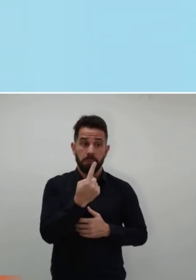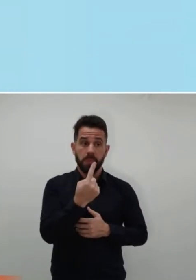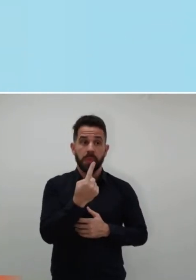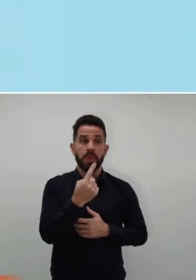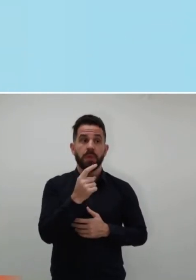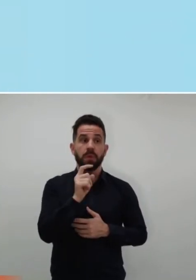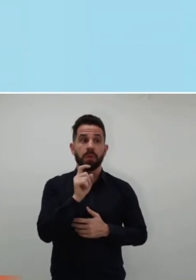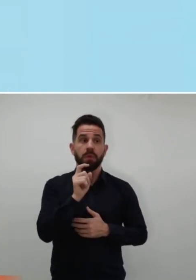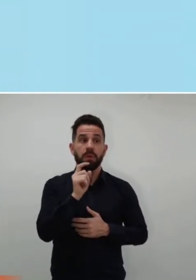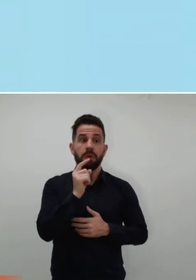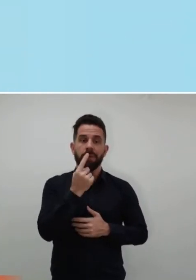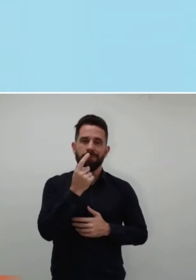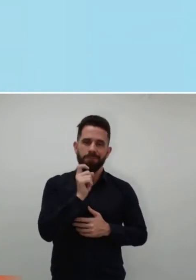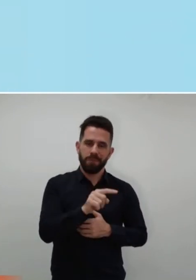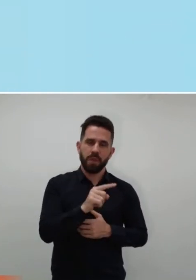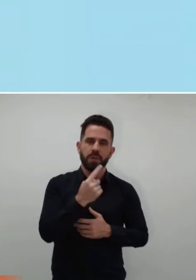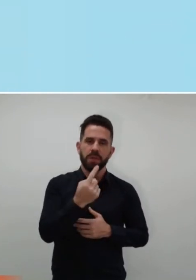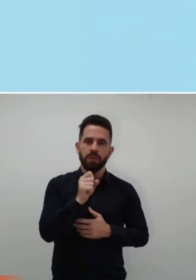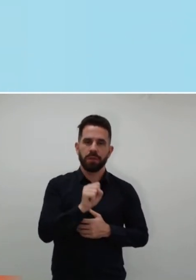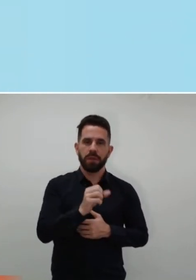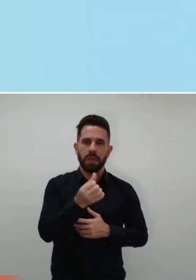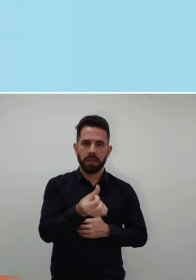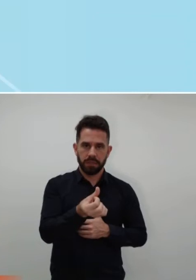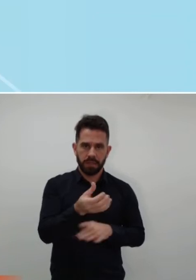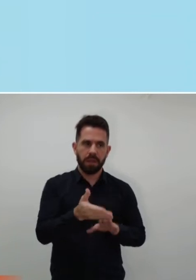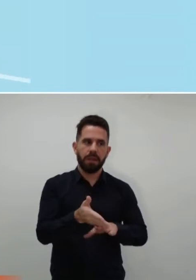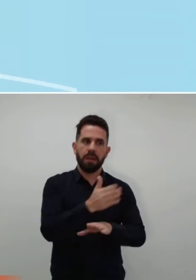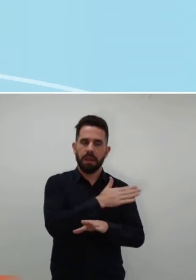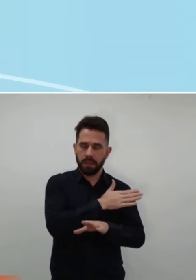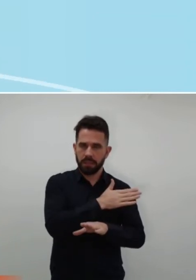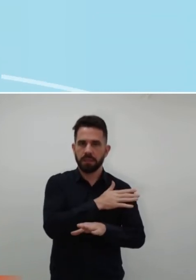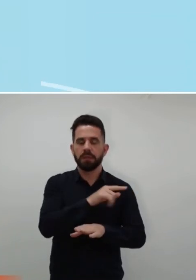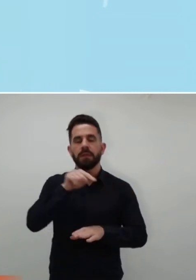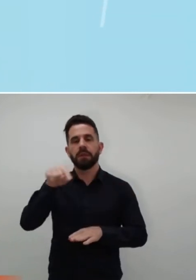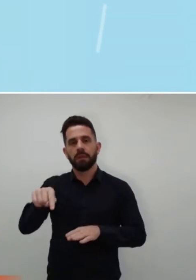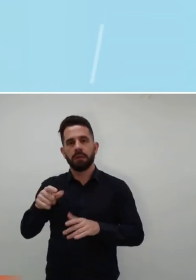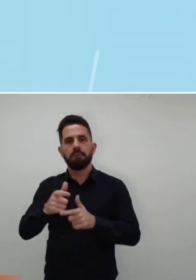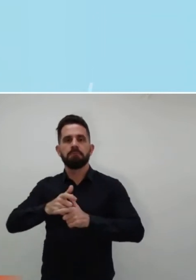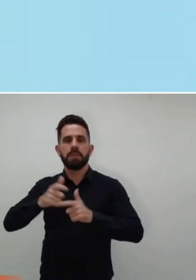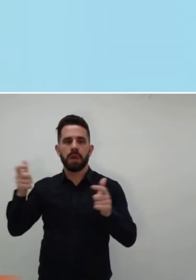1.186 candidatos em 2018, número que pulou para